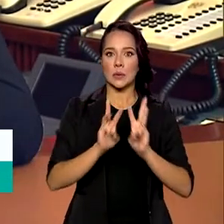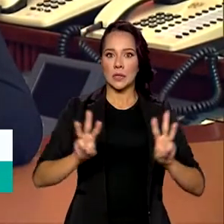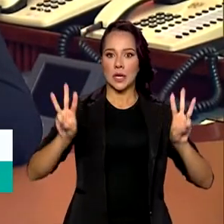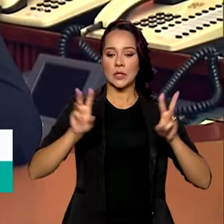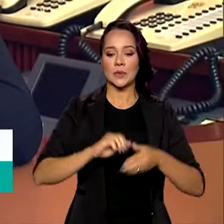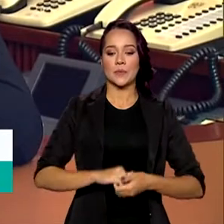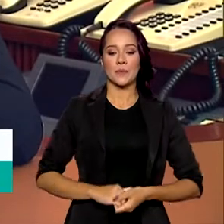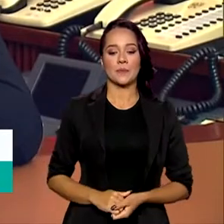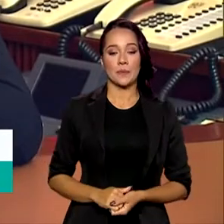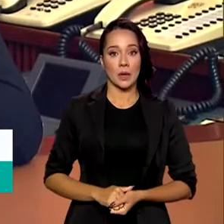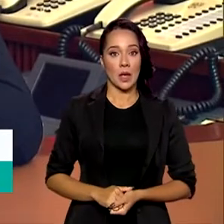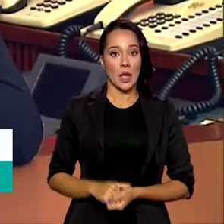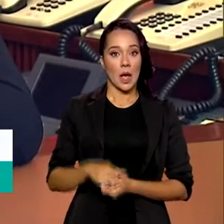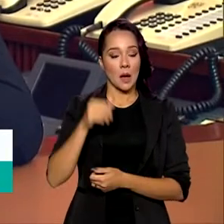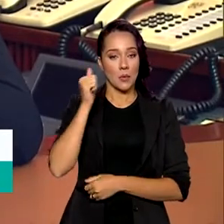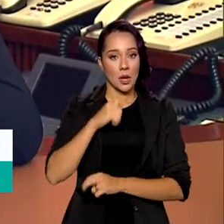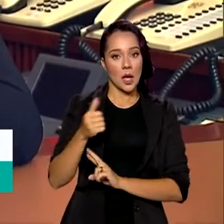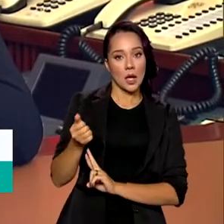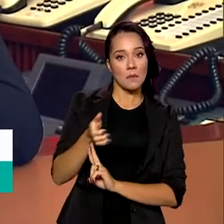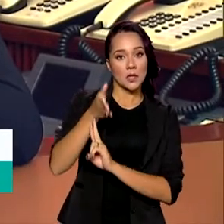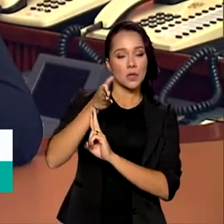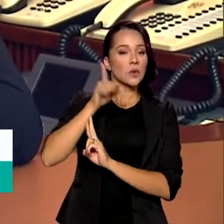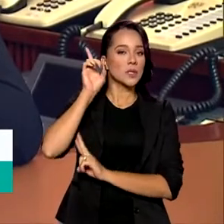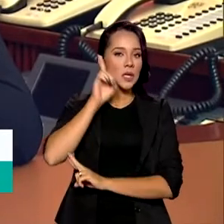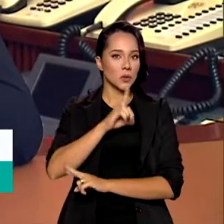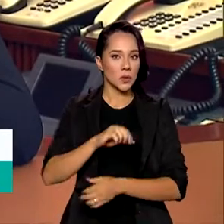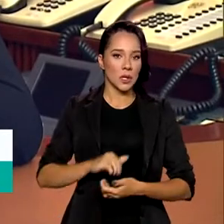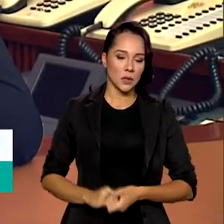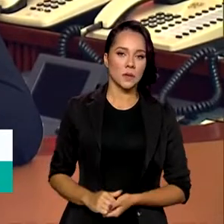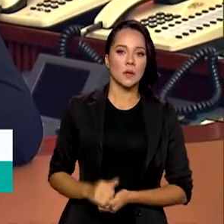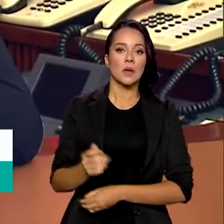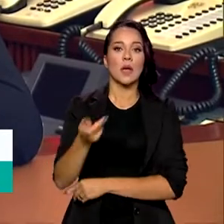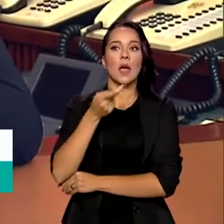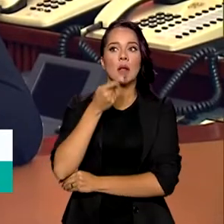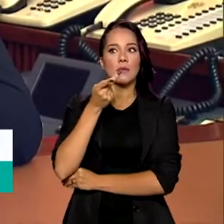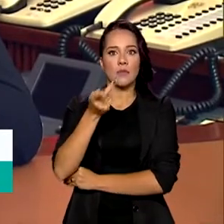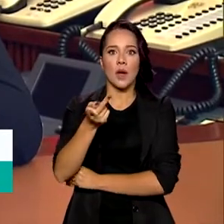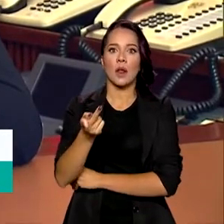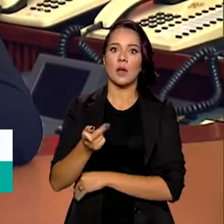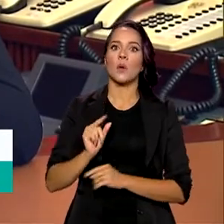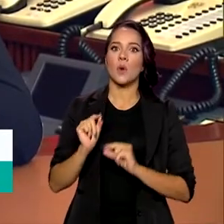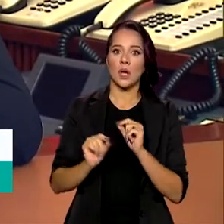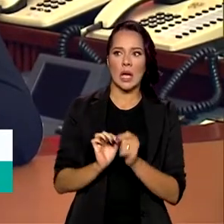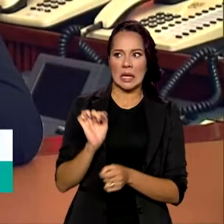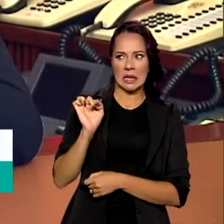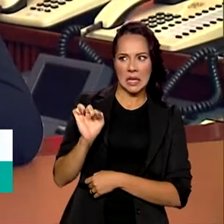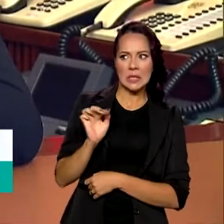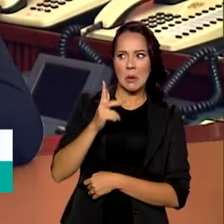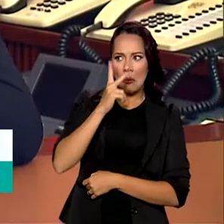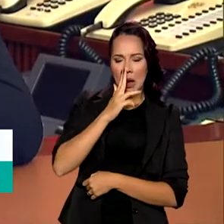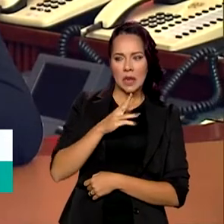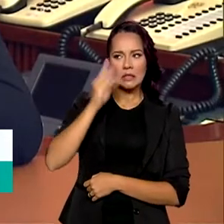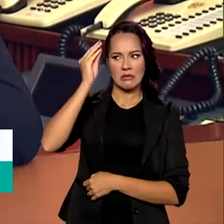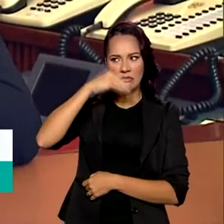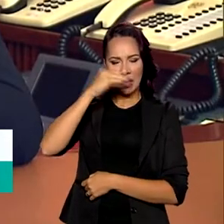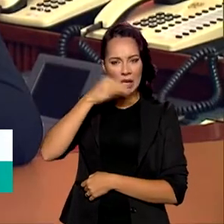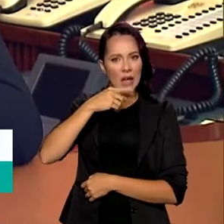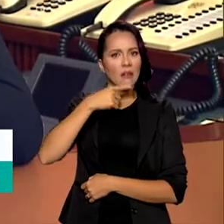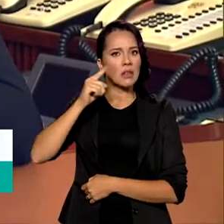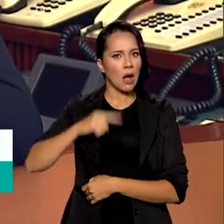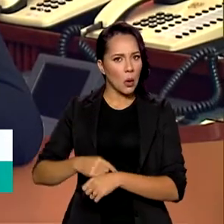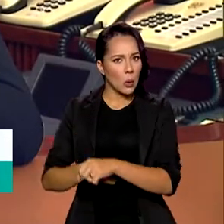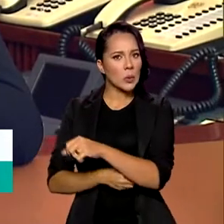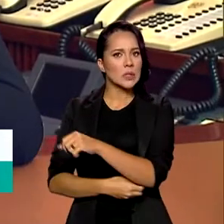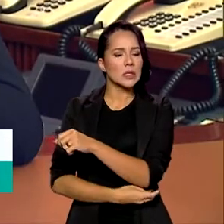do creme a Embaixadora Americana em Kiev doce pudim considerou a medida um sinal de fraqueza da